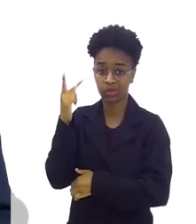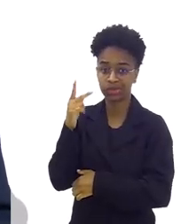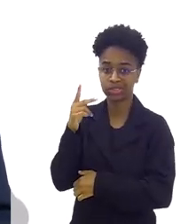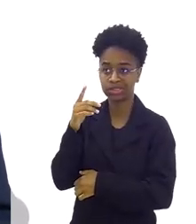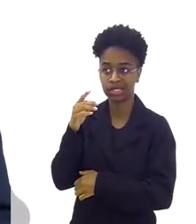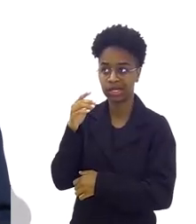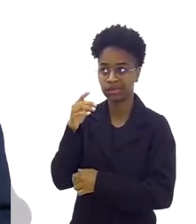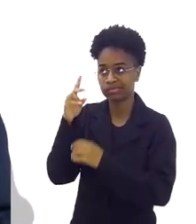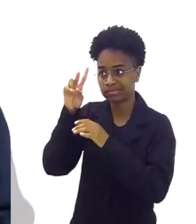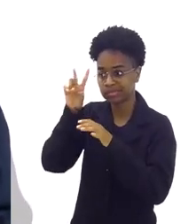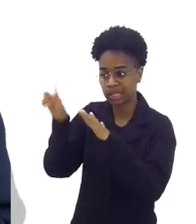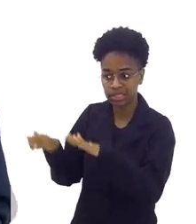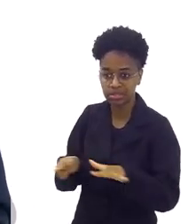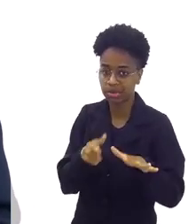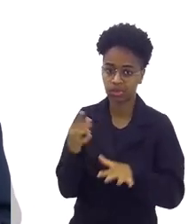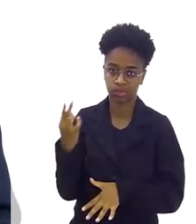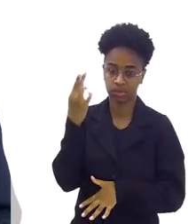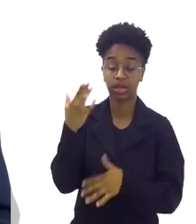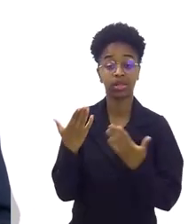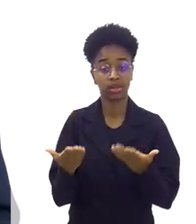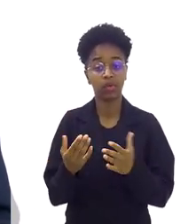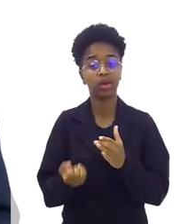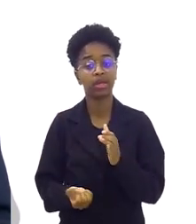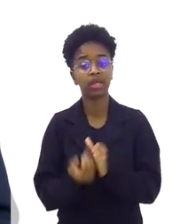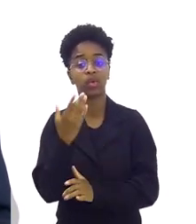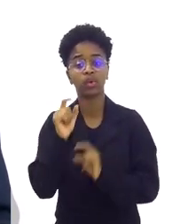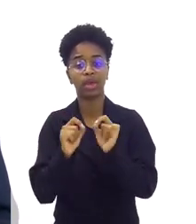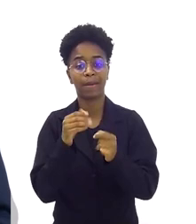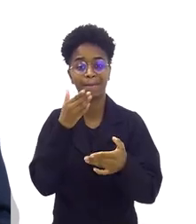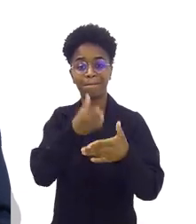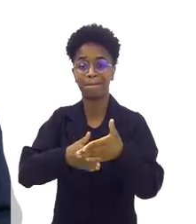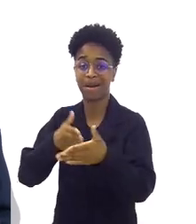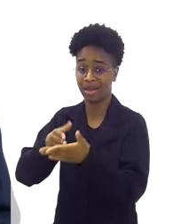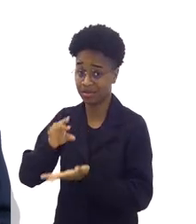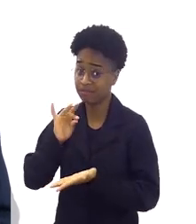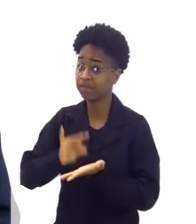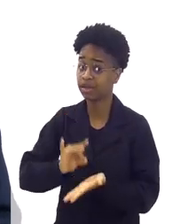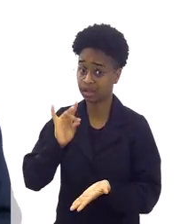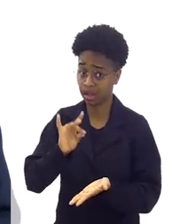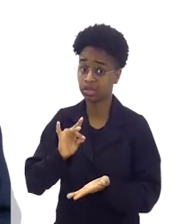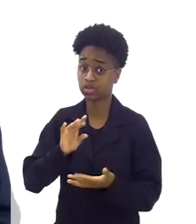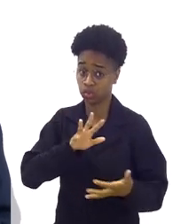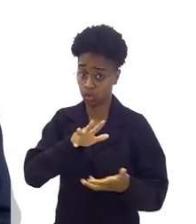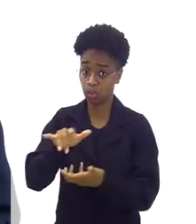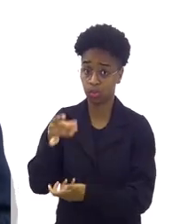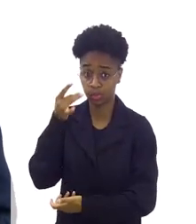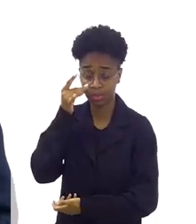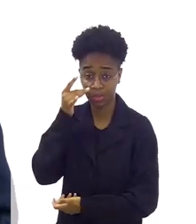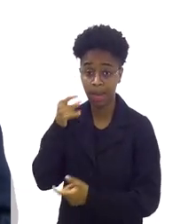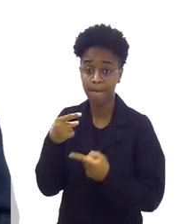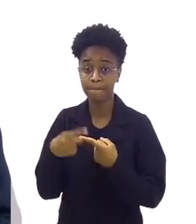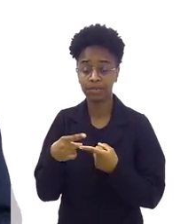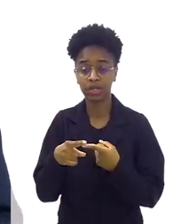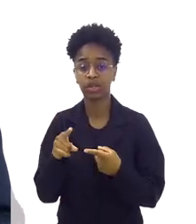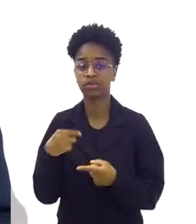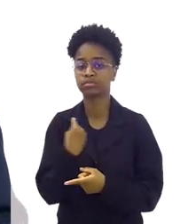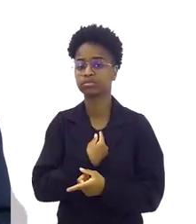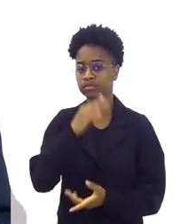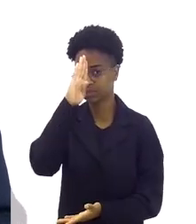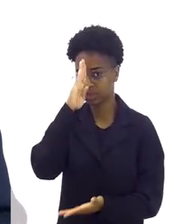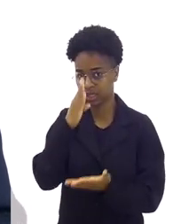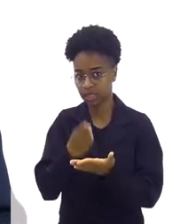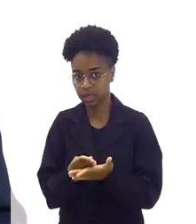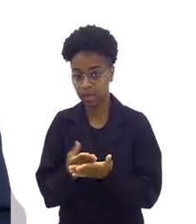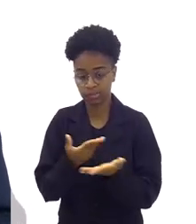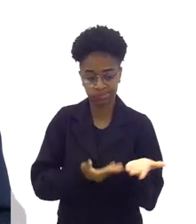que durante a semana não tem. Isso já torna o evento, ele cria uma barreira real, né? De novo, no mundo físico. Mas é porque a